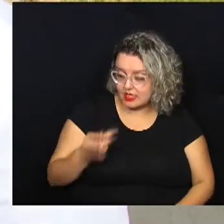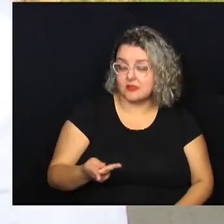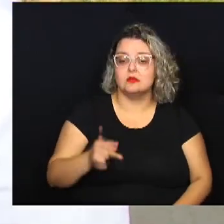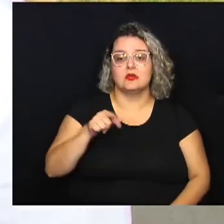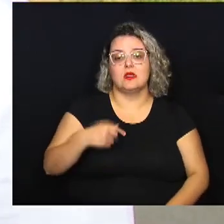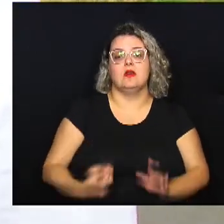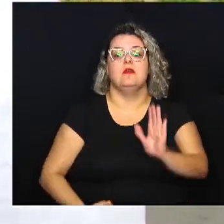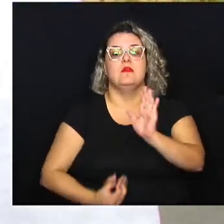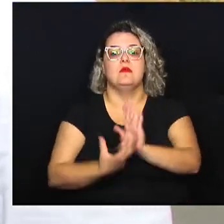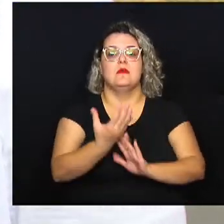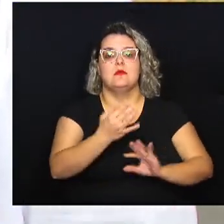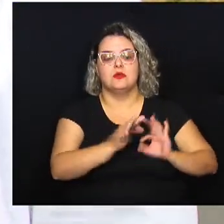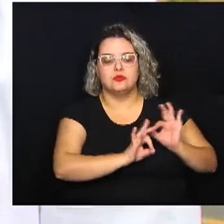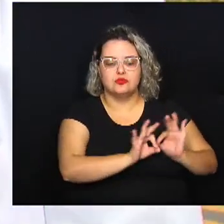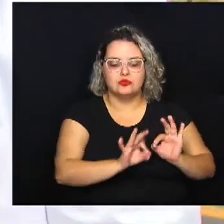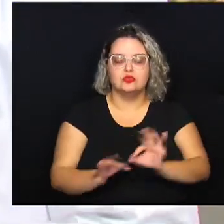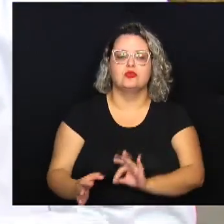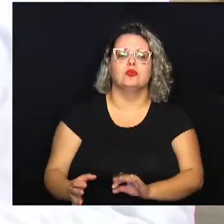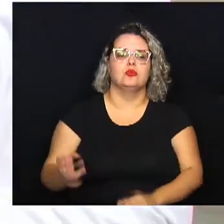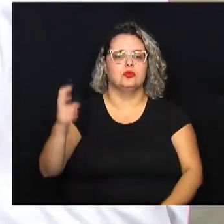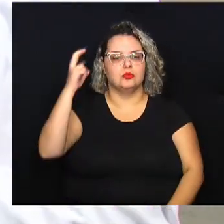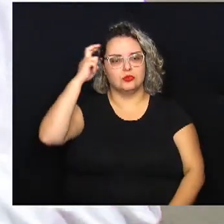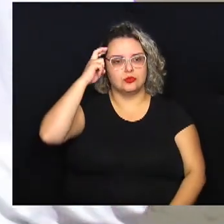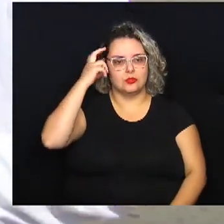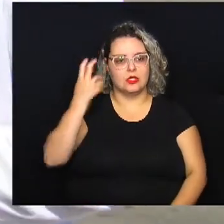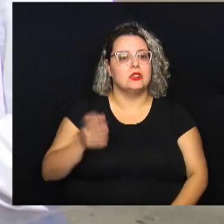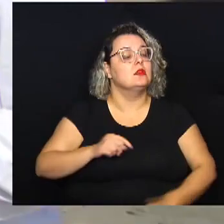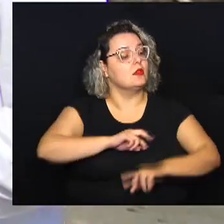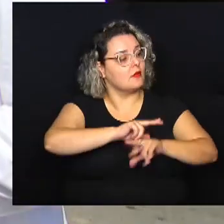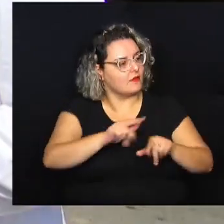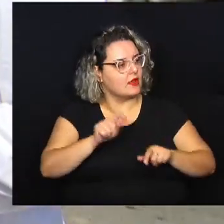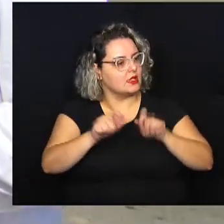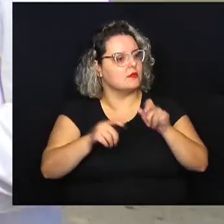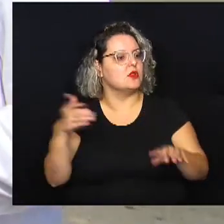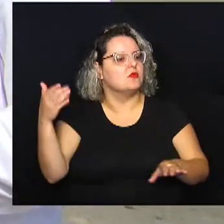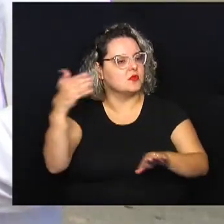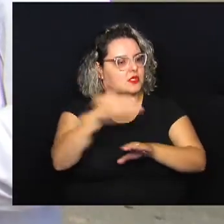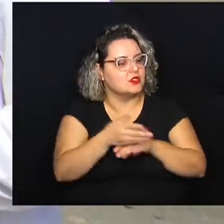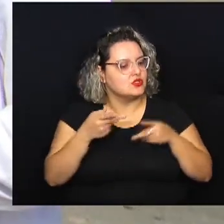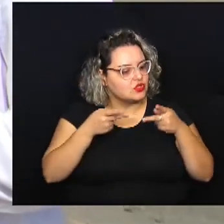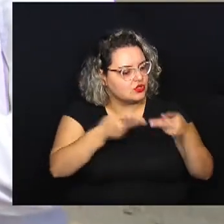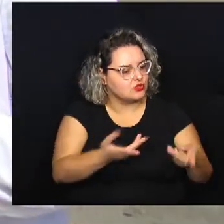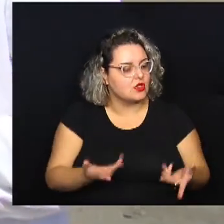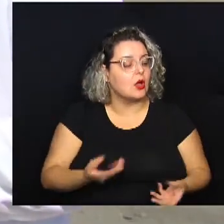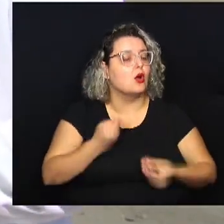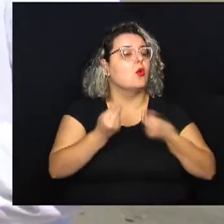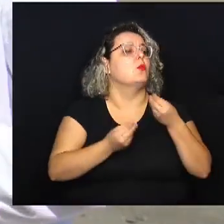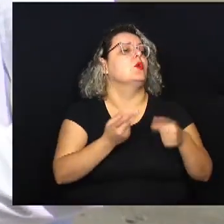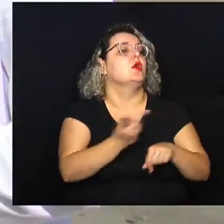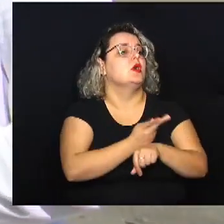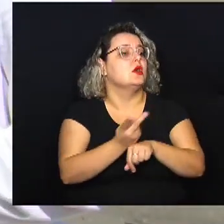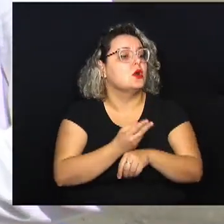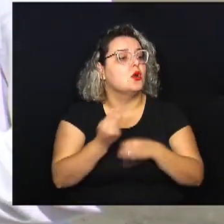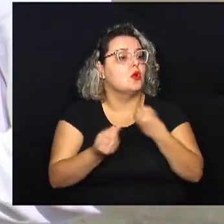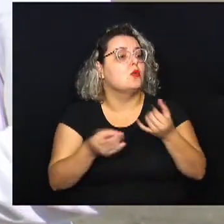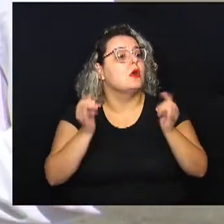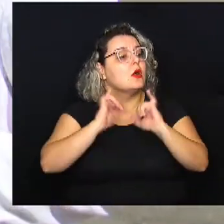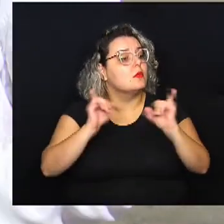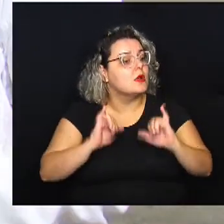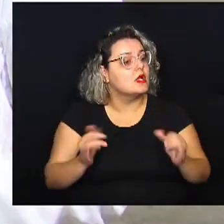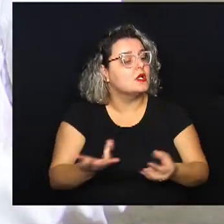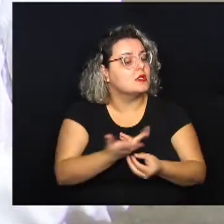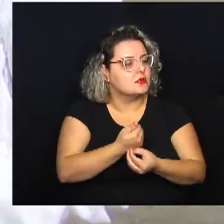formação de repertório cultural. Está vindo bastante gente visitar, como que está sendo a procura, como que está sendo a repercussão das